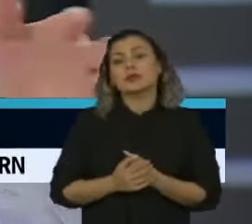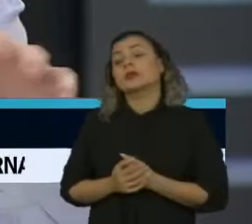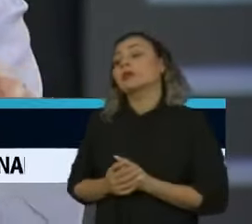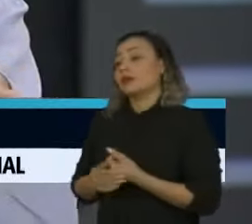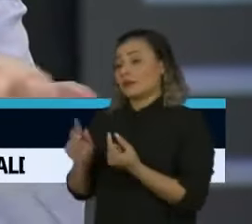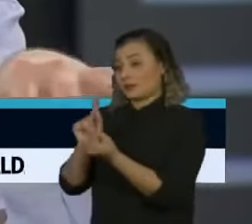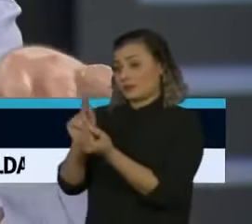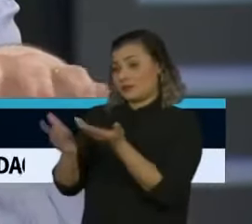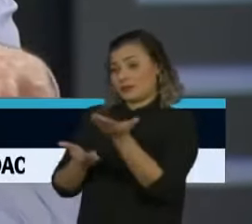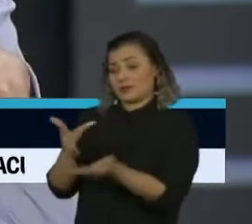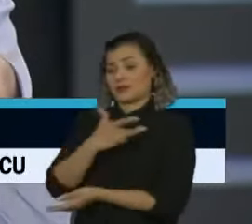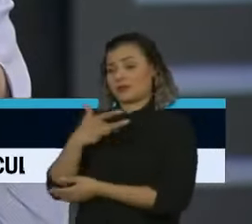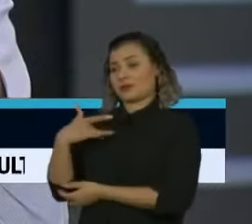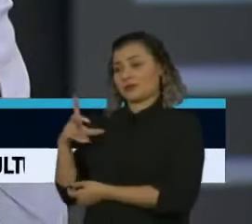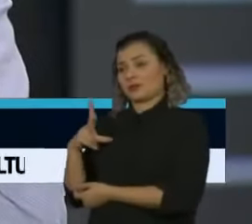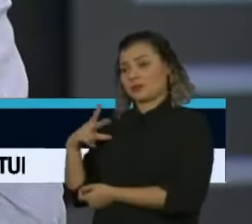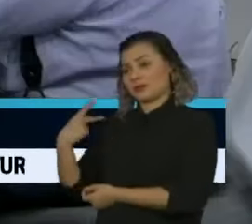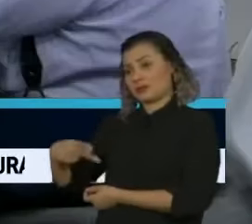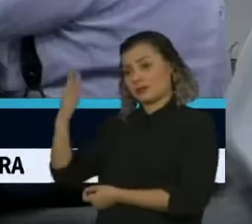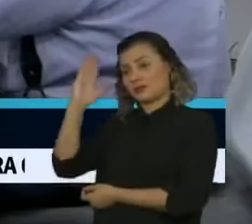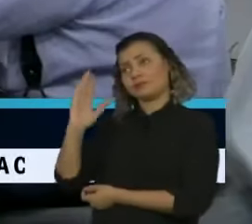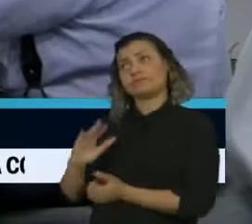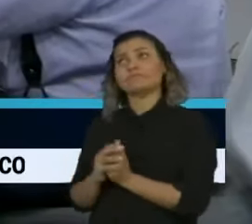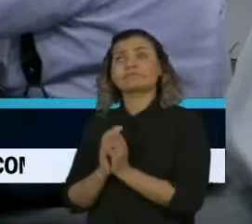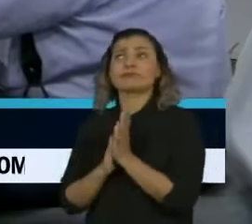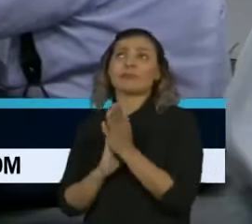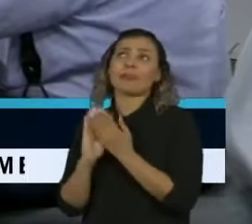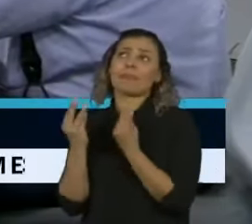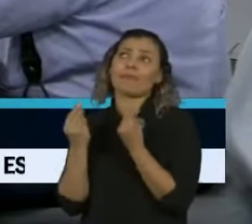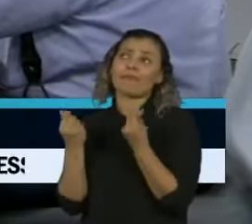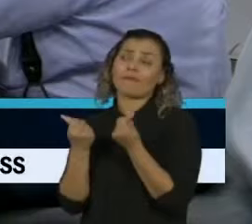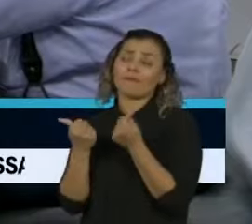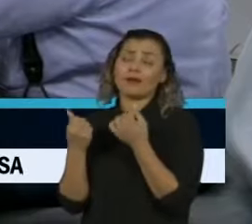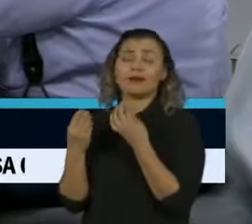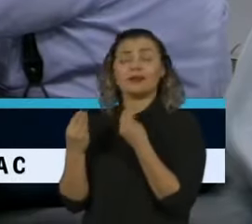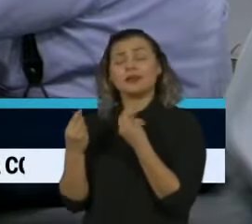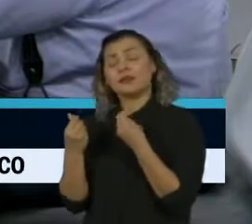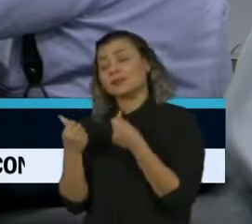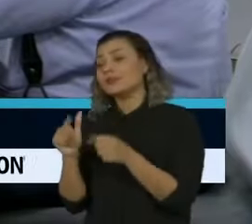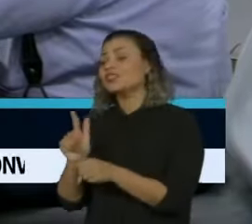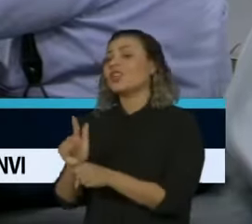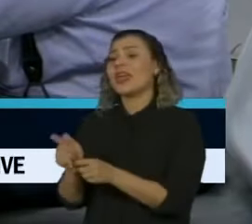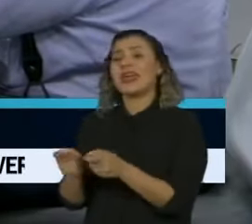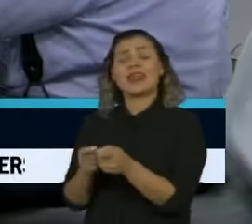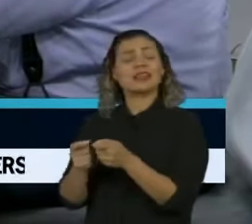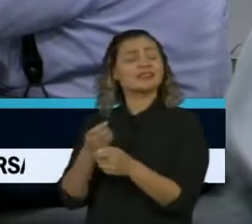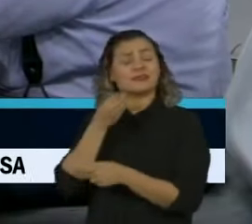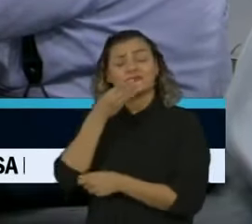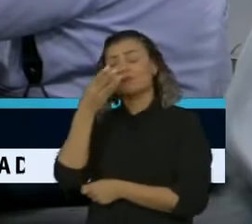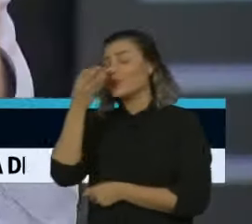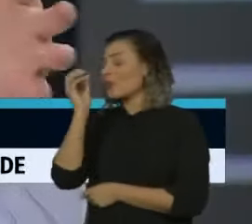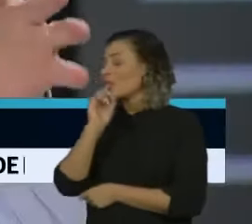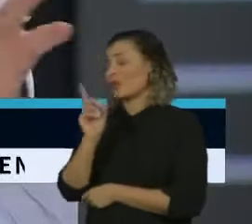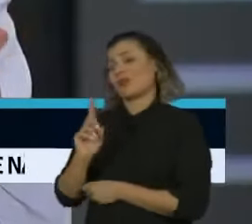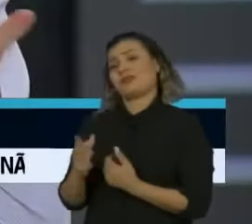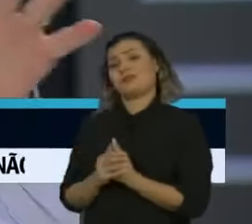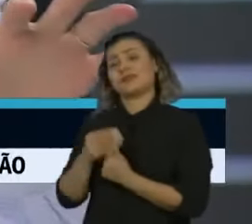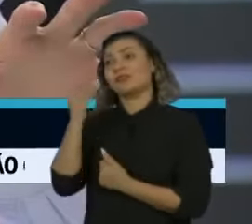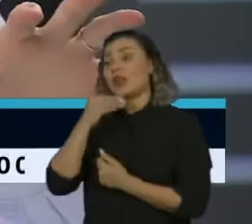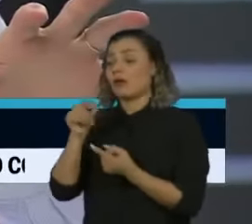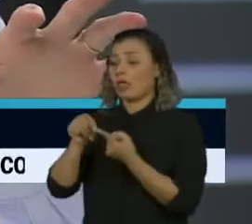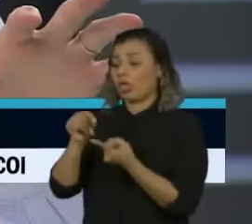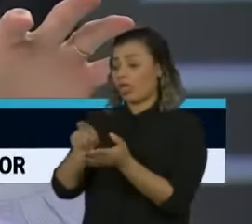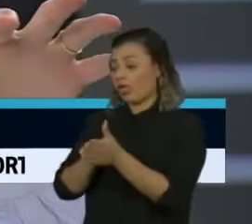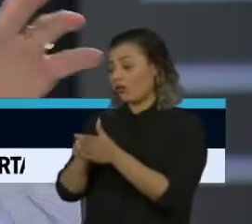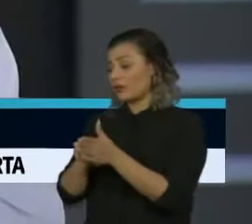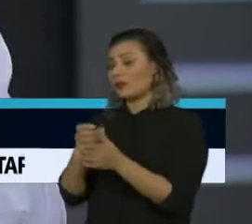assistência médica privada no Brasil, ela é tão mal encarada, tão mal gerida, que teste a mais, teste a menos, não vai